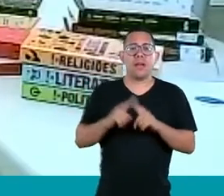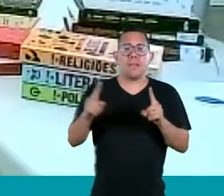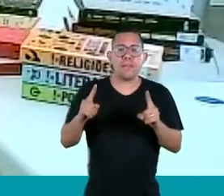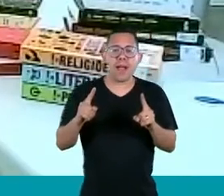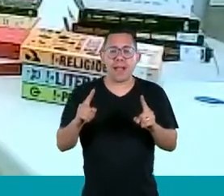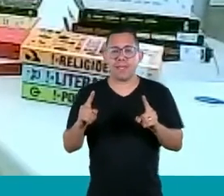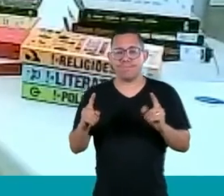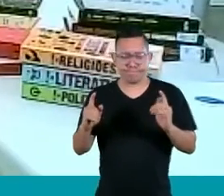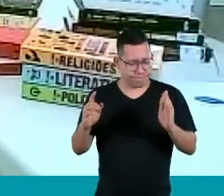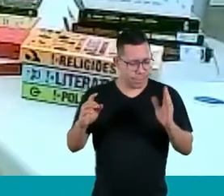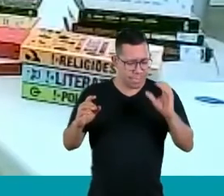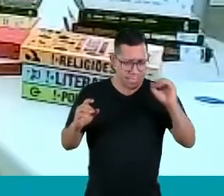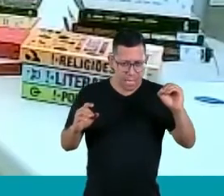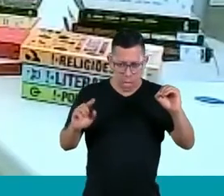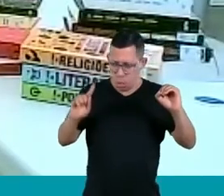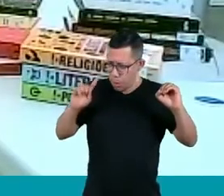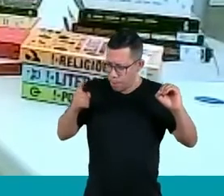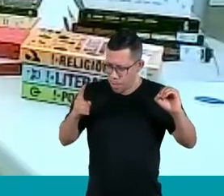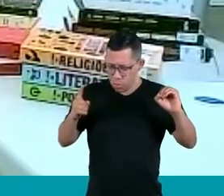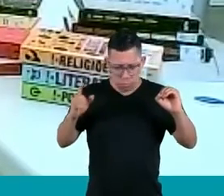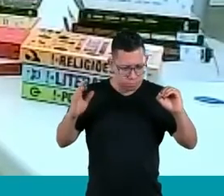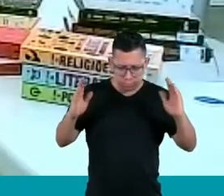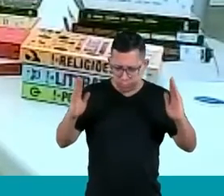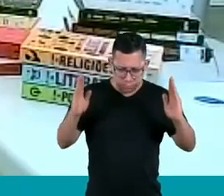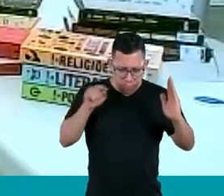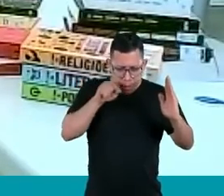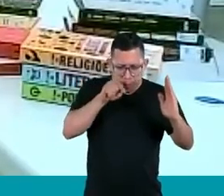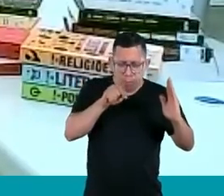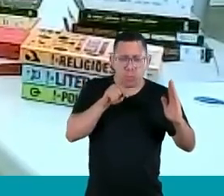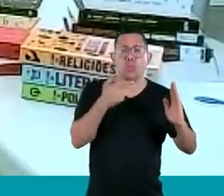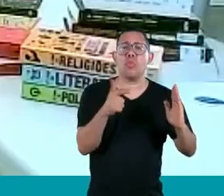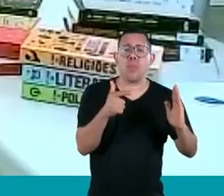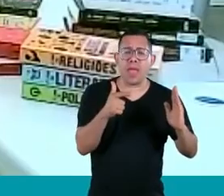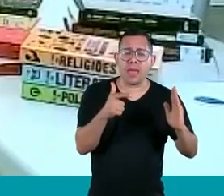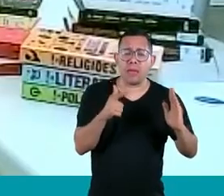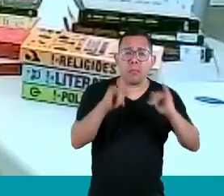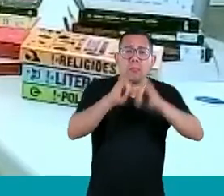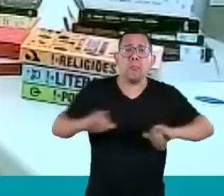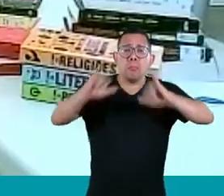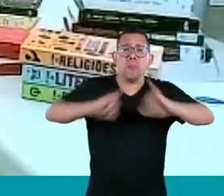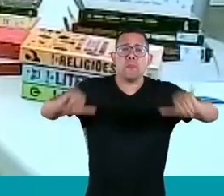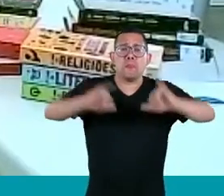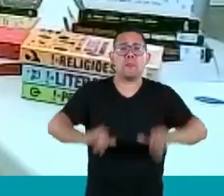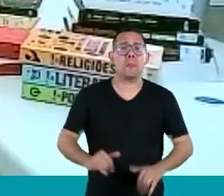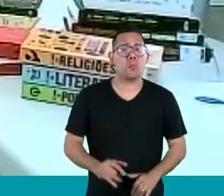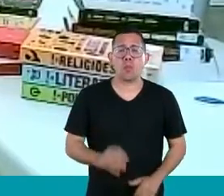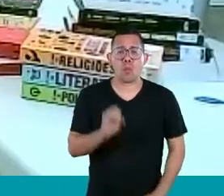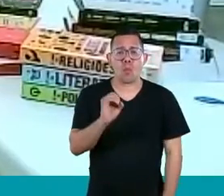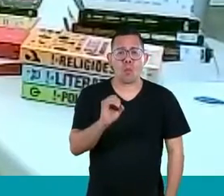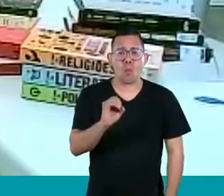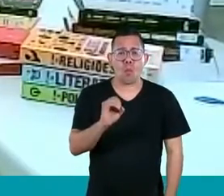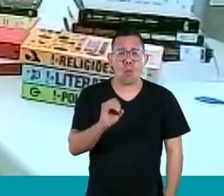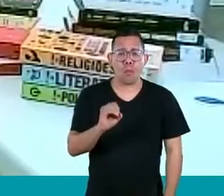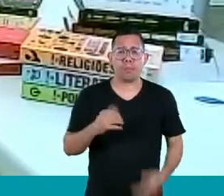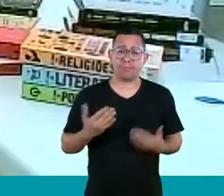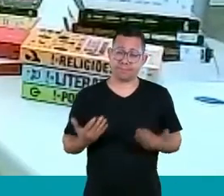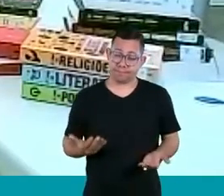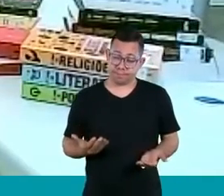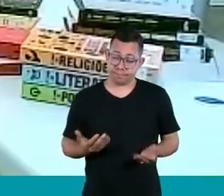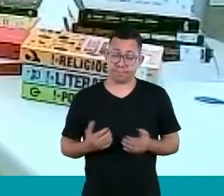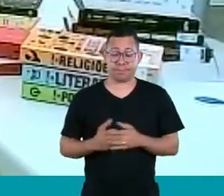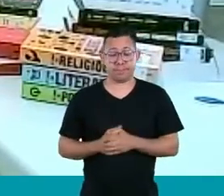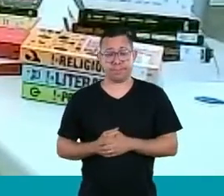ou outro lugar, né, de discurso sobre isso. Diante desse cenário, o estudante do ensino médio, ele começa